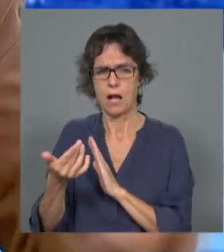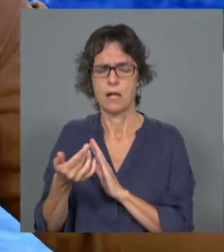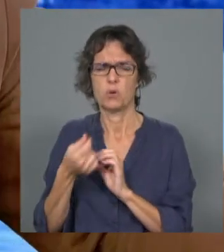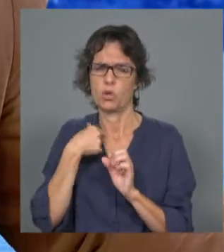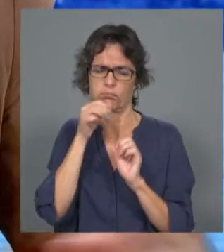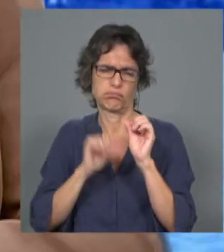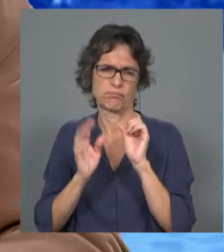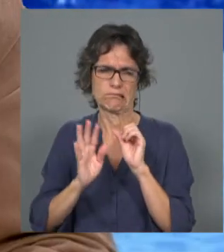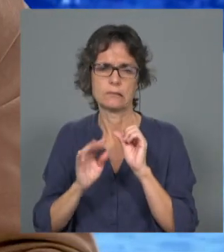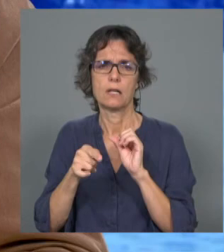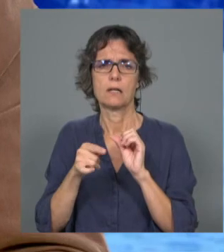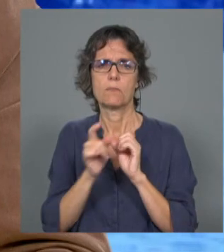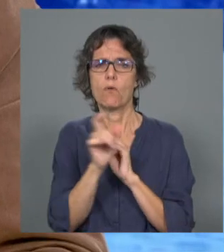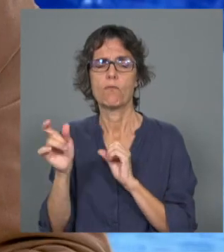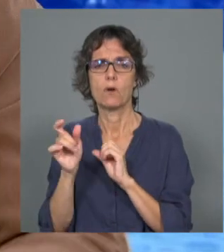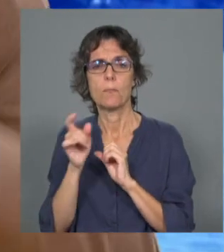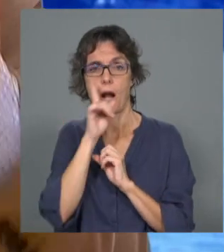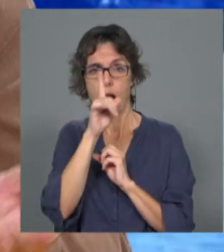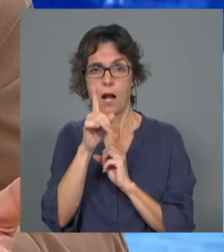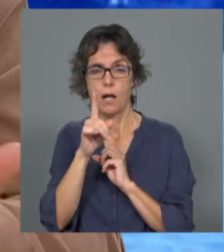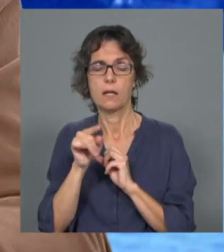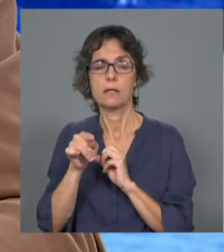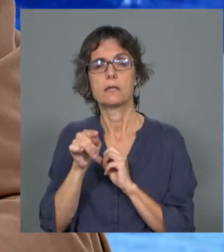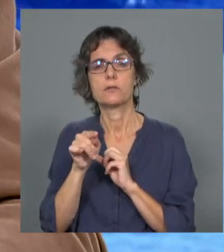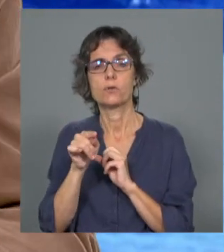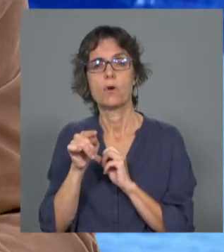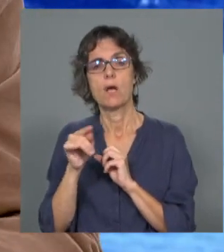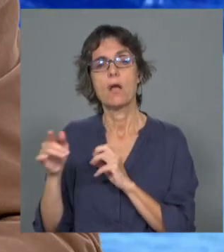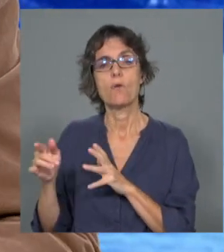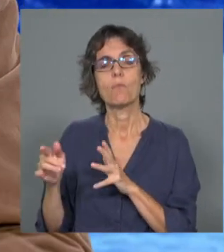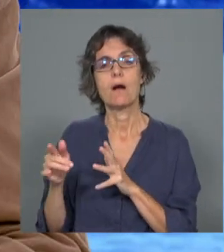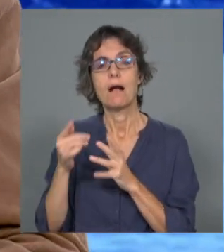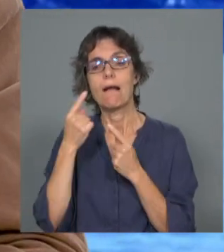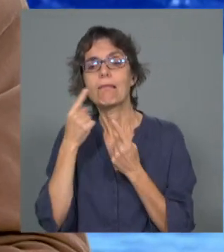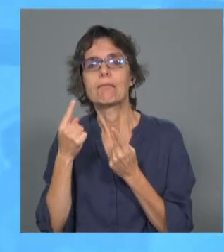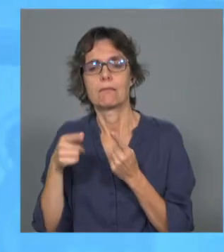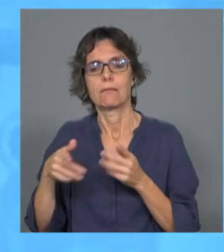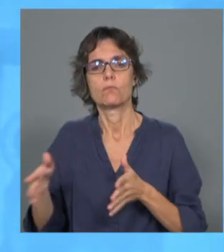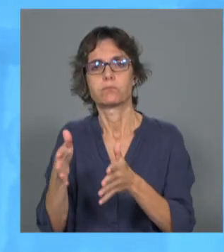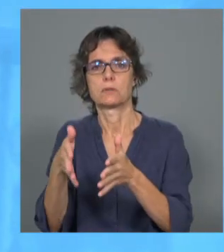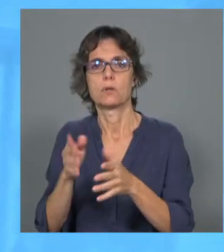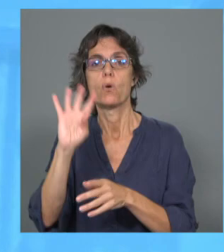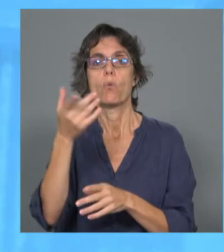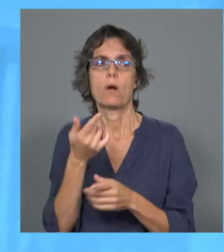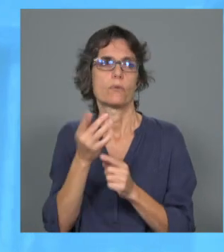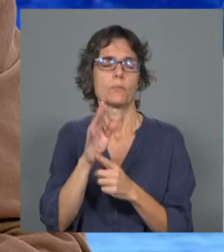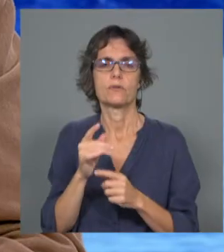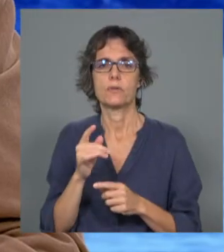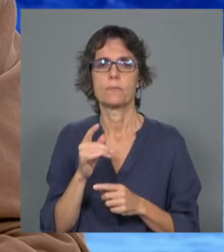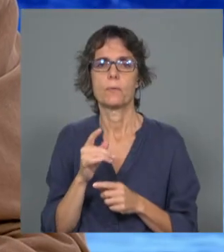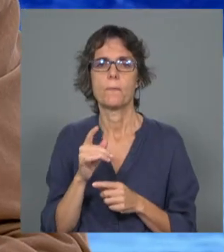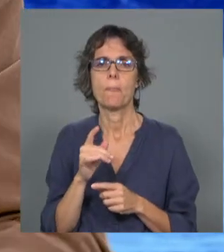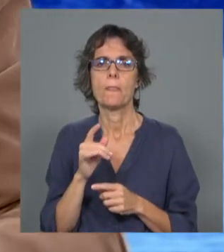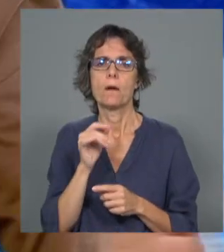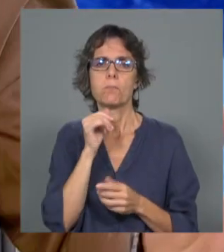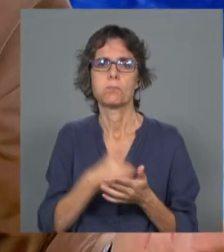muitos deles vêm do vocabulário militar alemão, Auftragstaktik, isto é, a iniciativa. Quando morre um tenente russo,